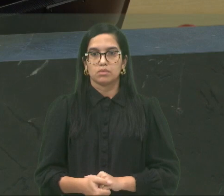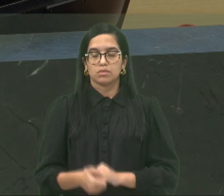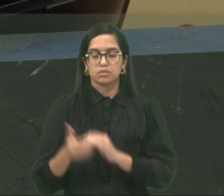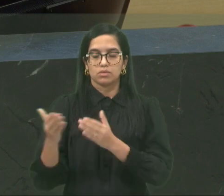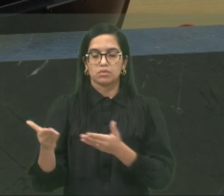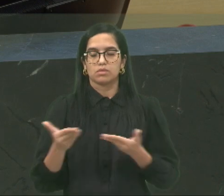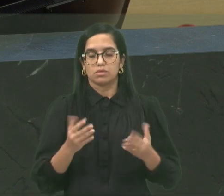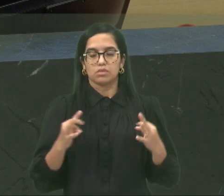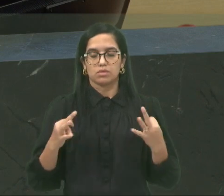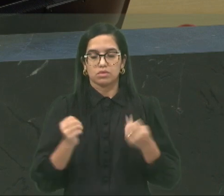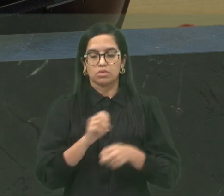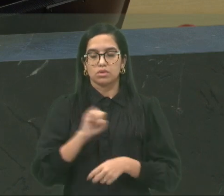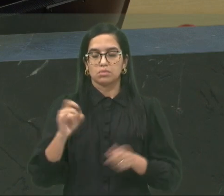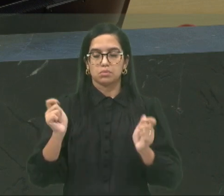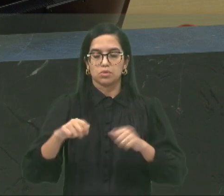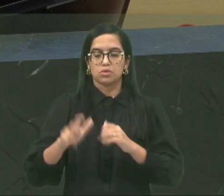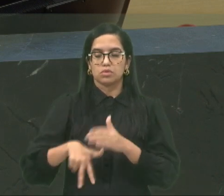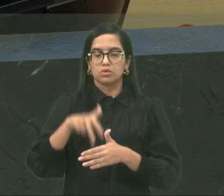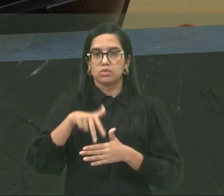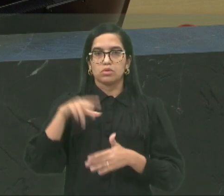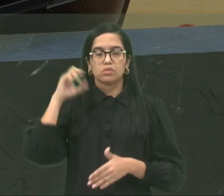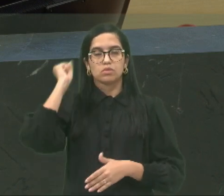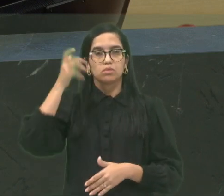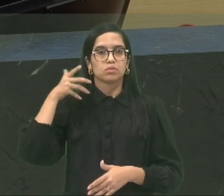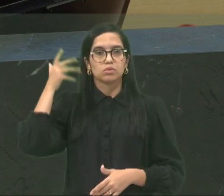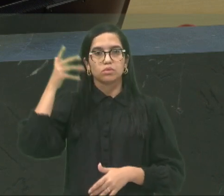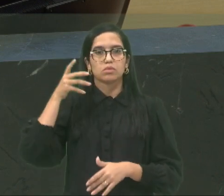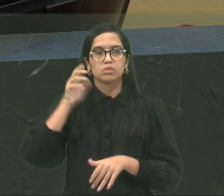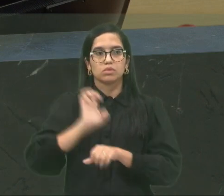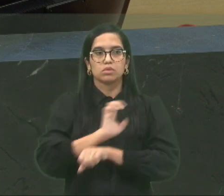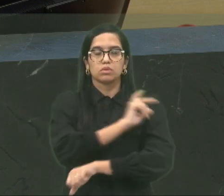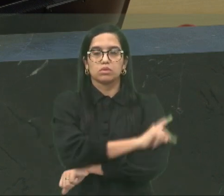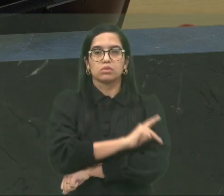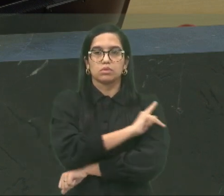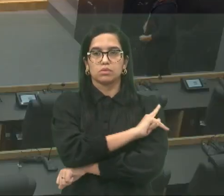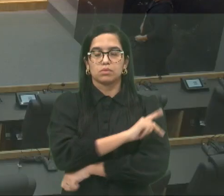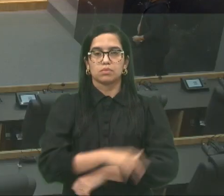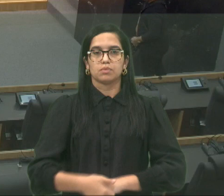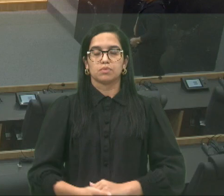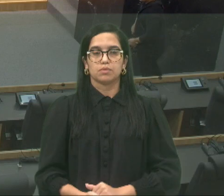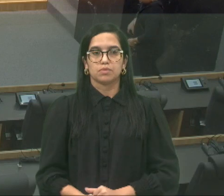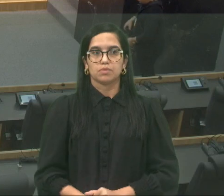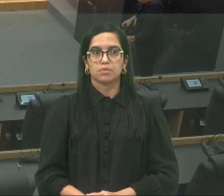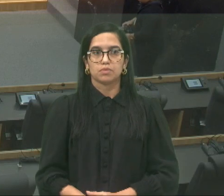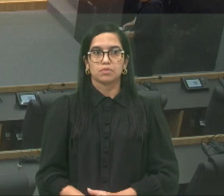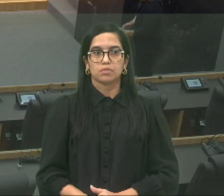Convido a todos para, em posição de respeito, ouvirmos o hino do Estado do Piauí.